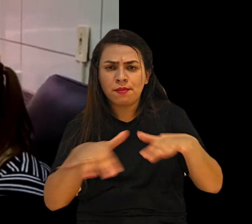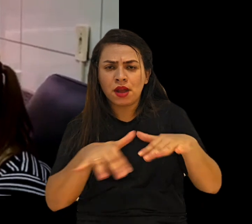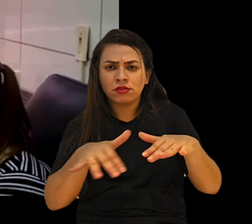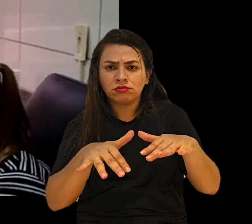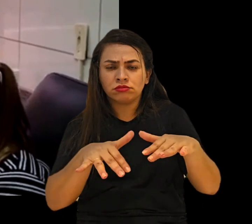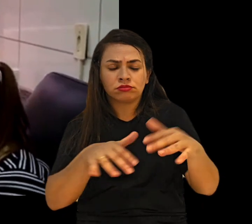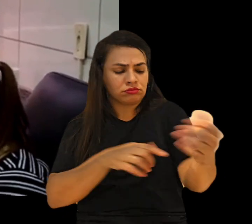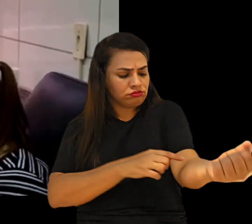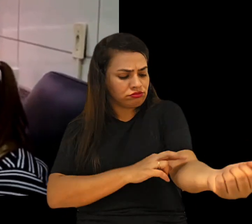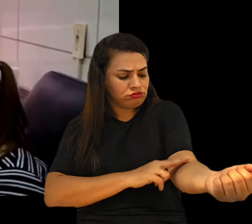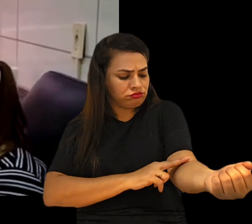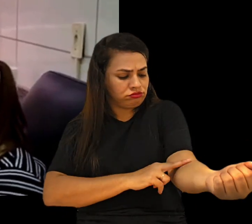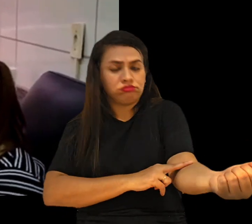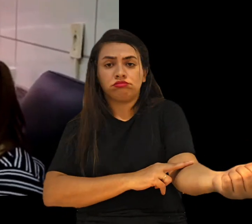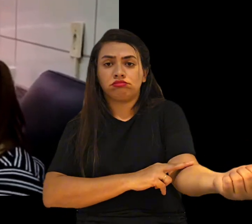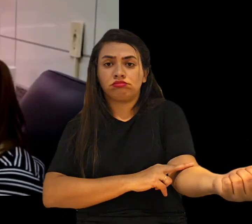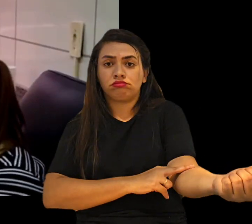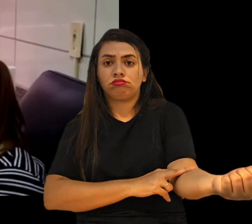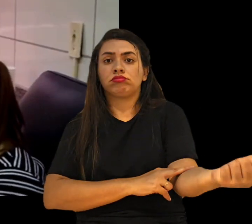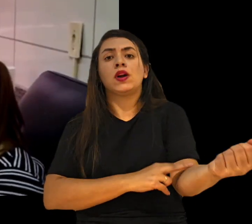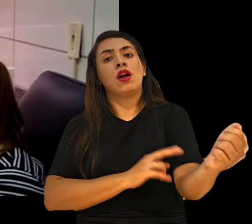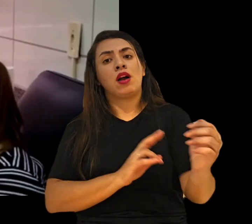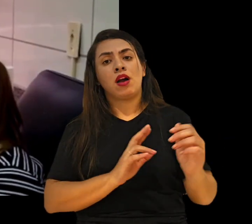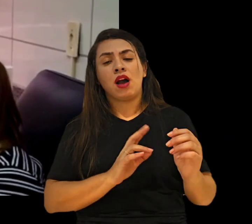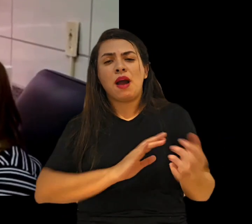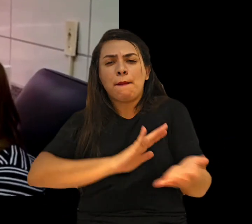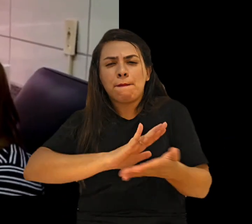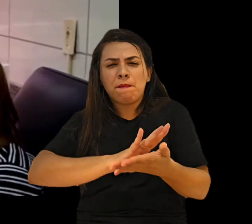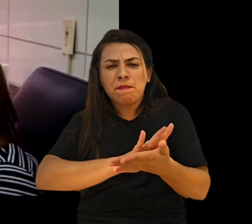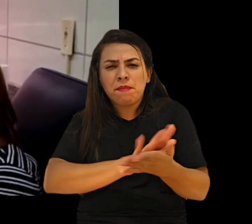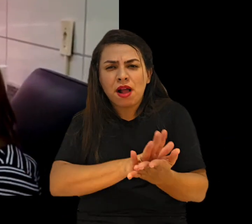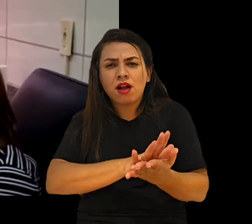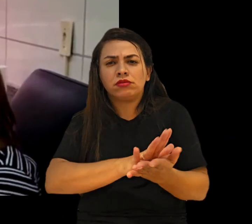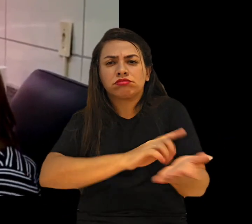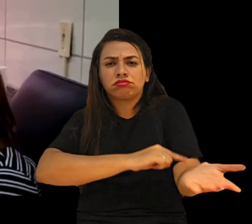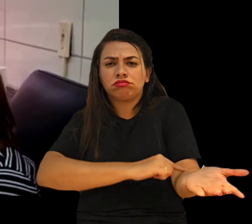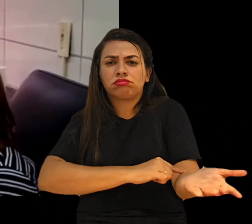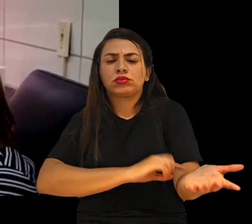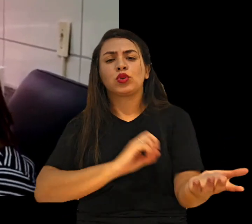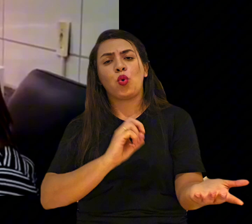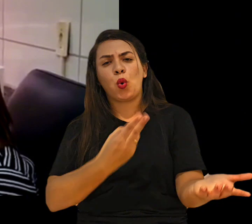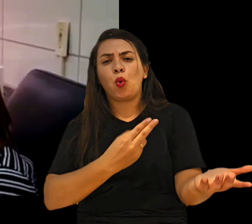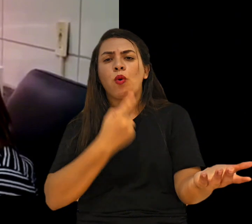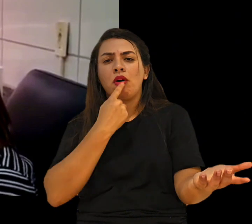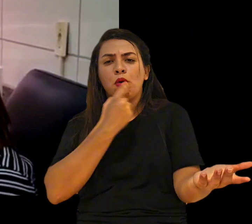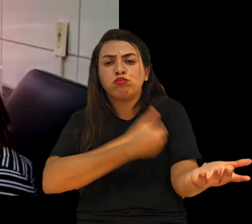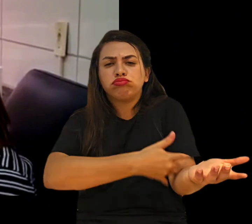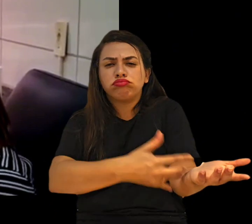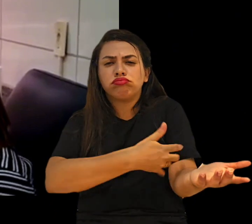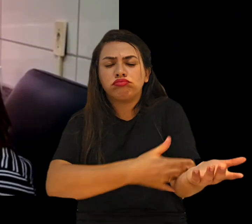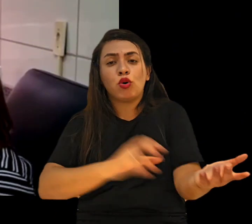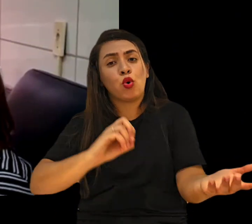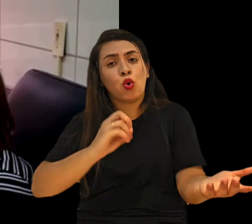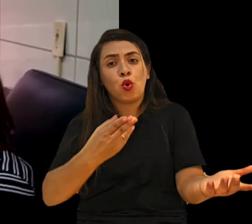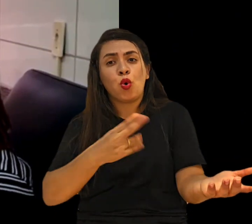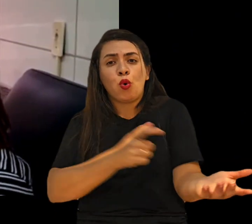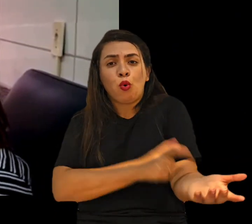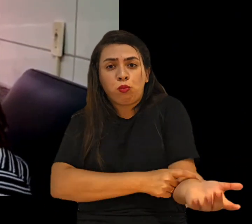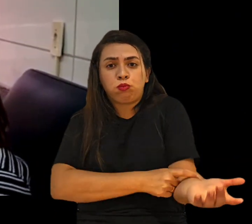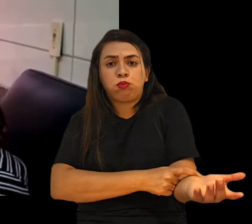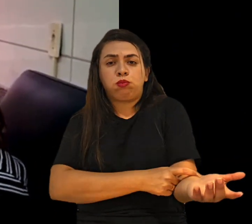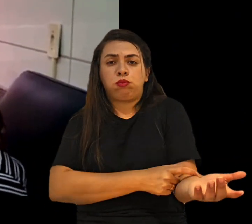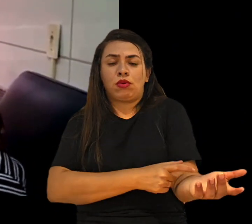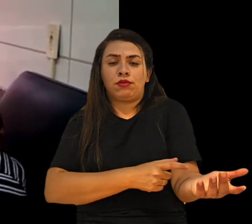braço, muda o local da veia onde fez a coleta e vai romper a veia. Aí vai formar o quê? Um hematoma aqui, uma